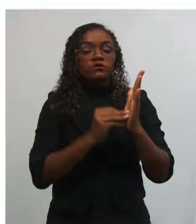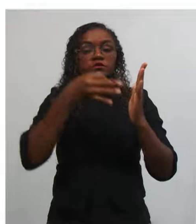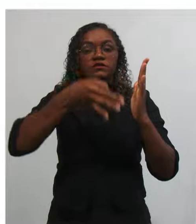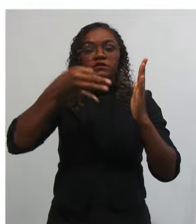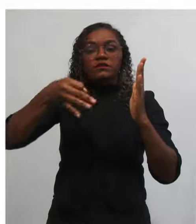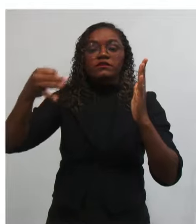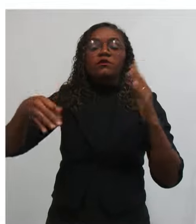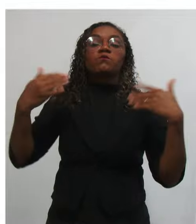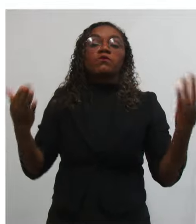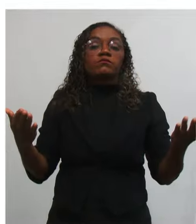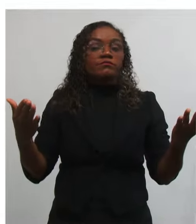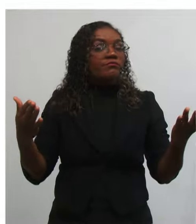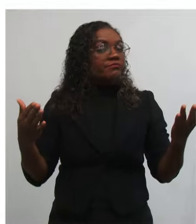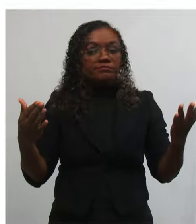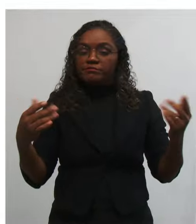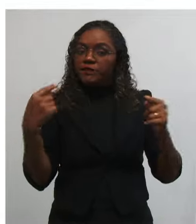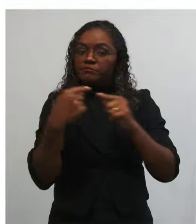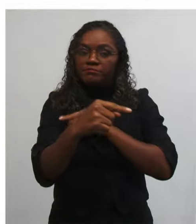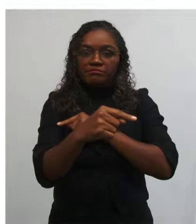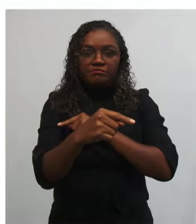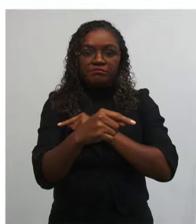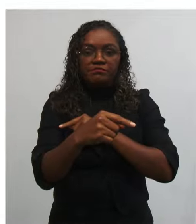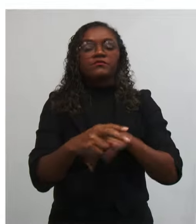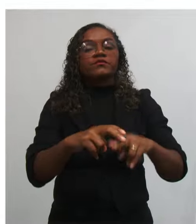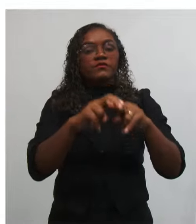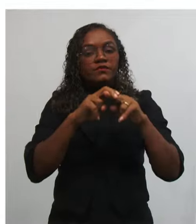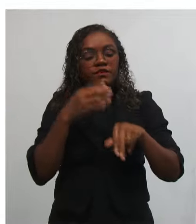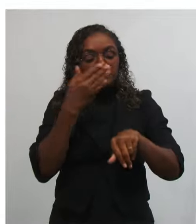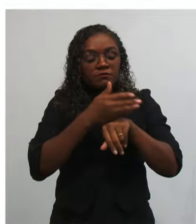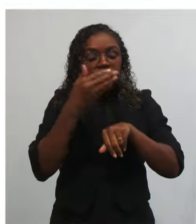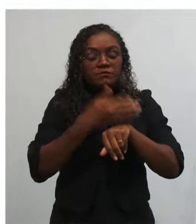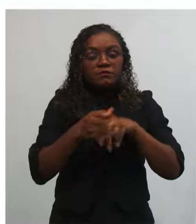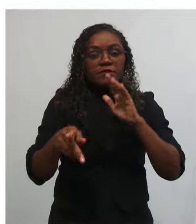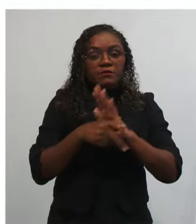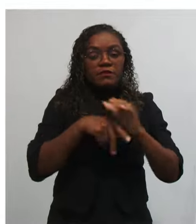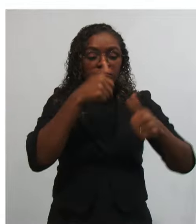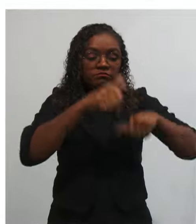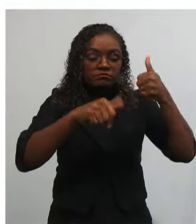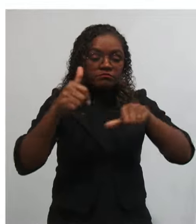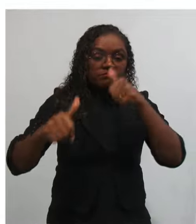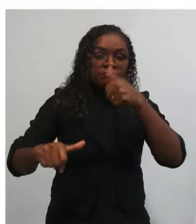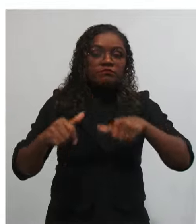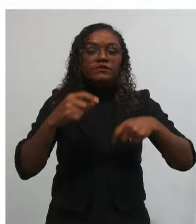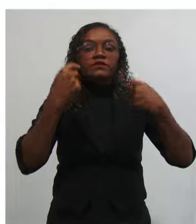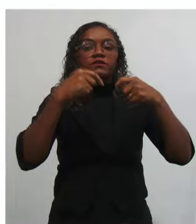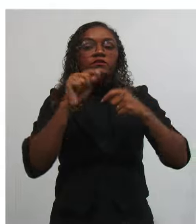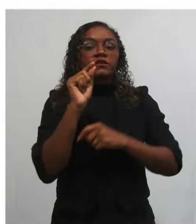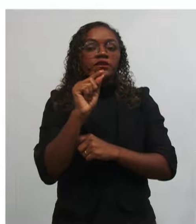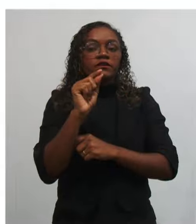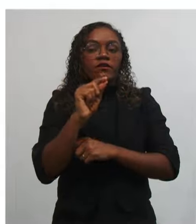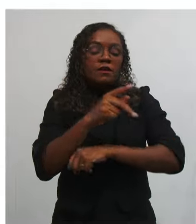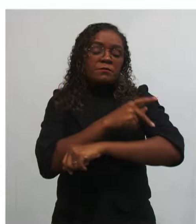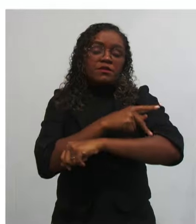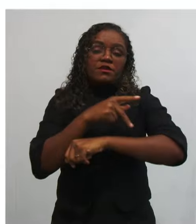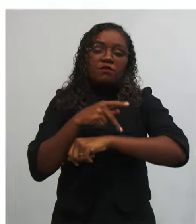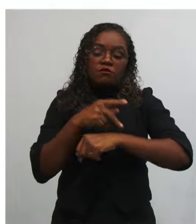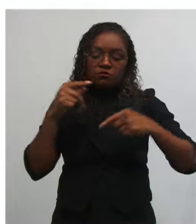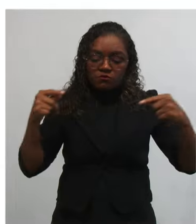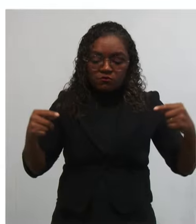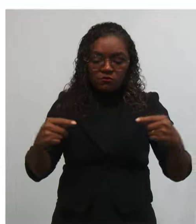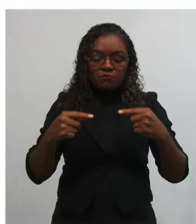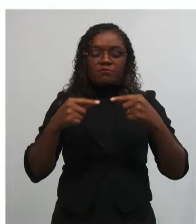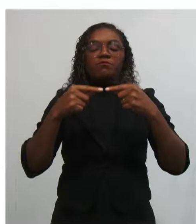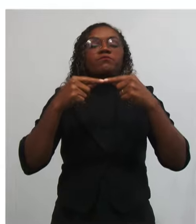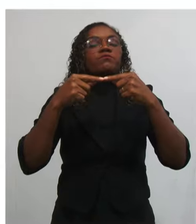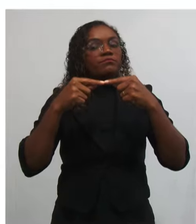avaliado então a prática avaliativa vem eh a reboque também de uma prática pedagógica que deve ser